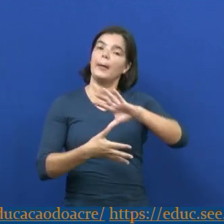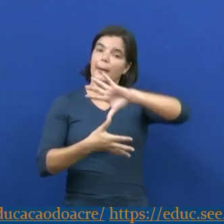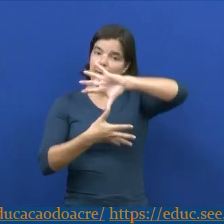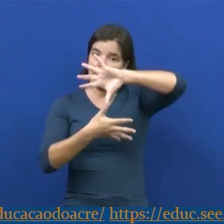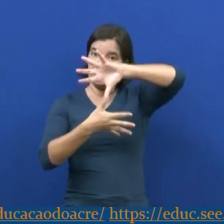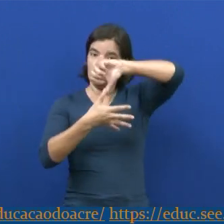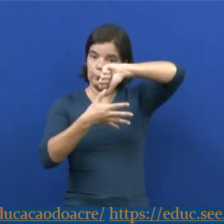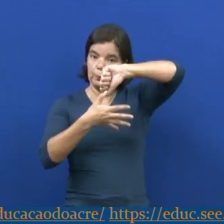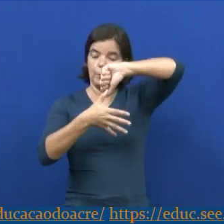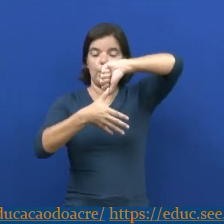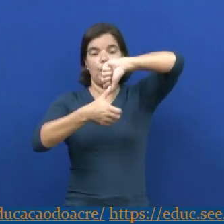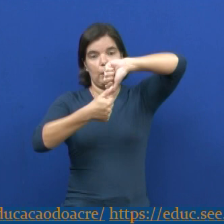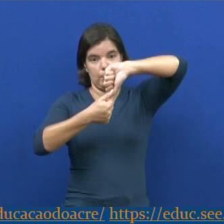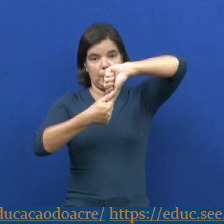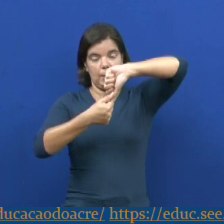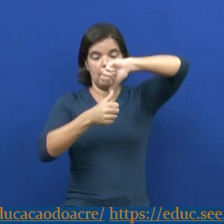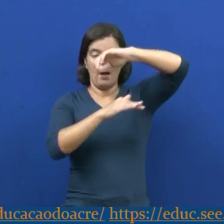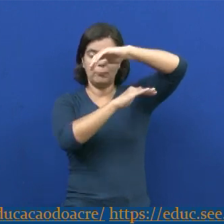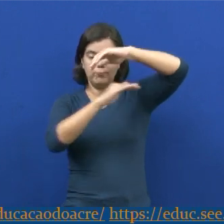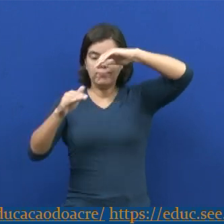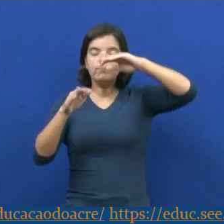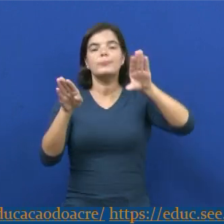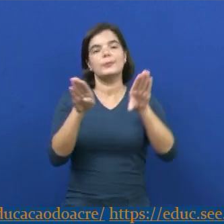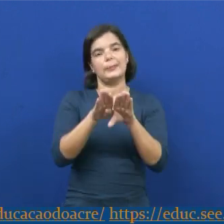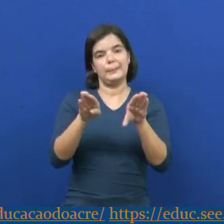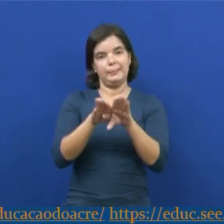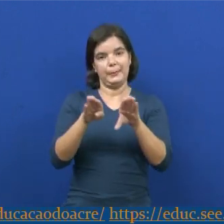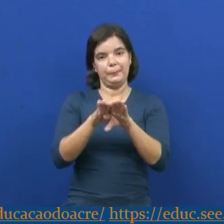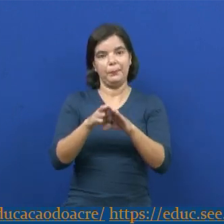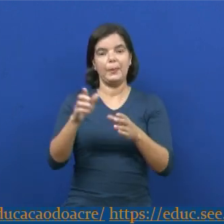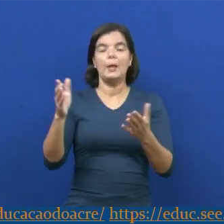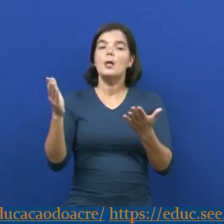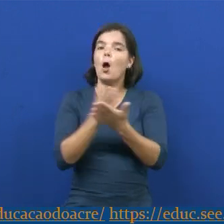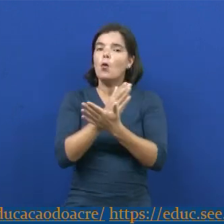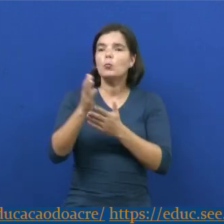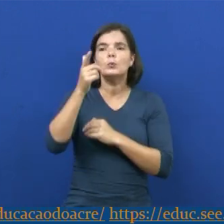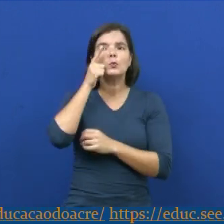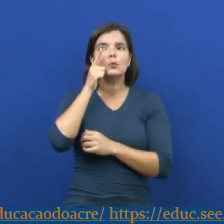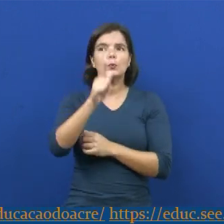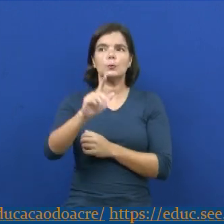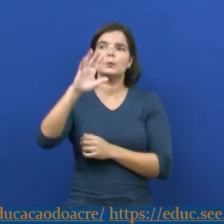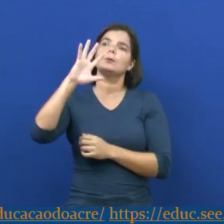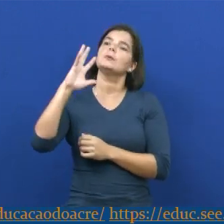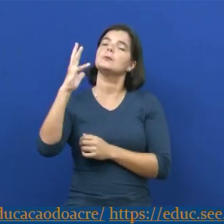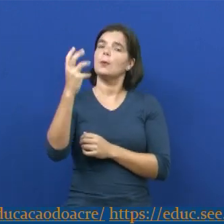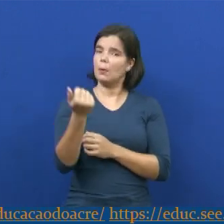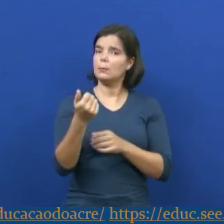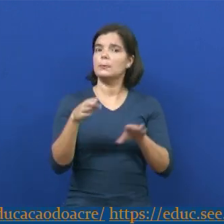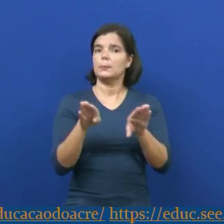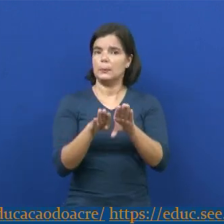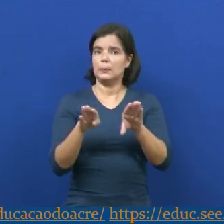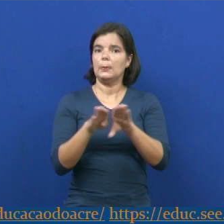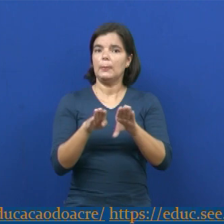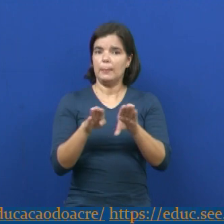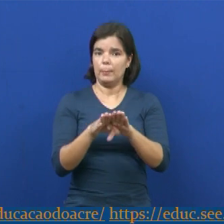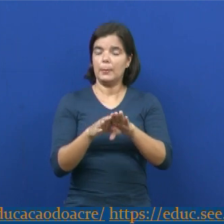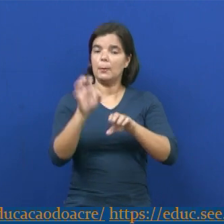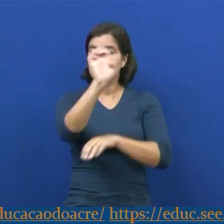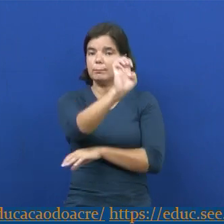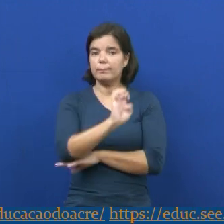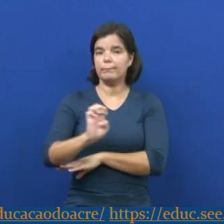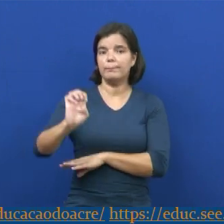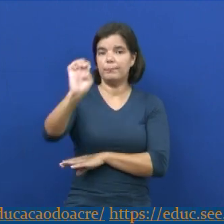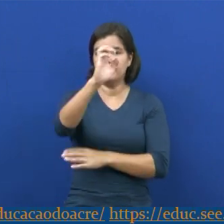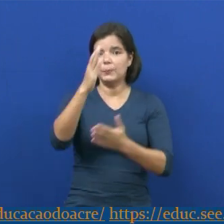quanto a América do Sul e a Central também. E algumas conquistas na África, observando o mapa, né? Também na